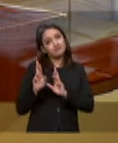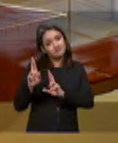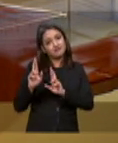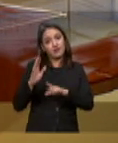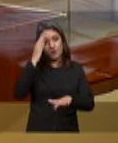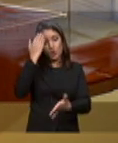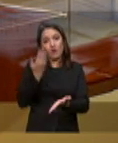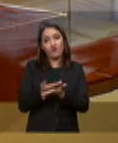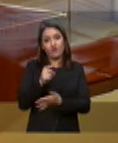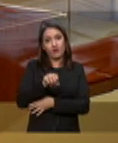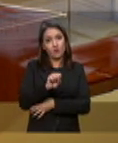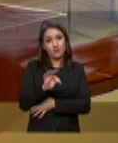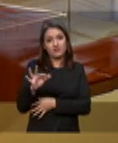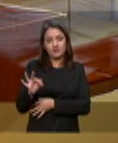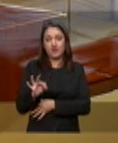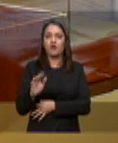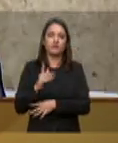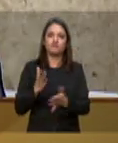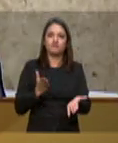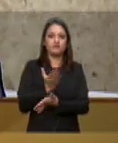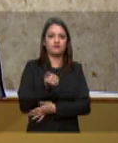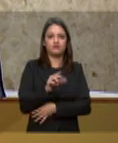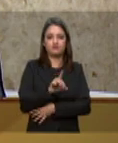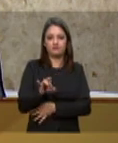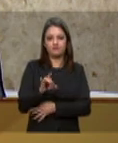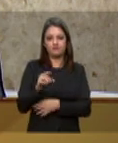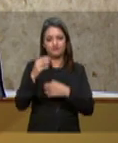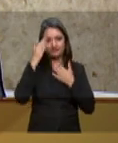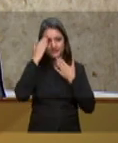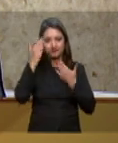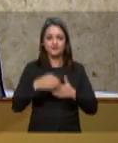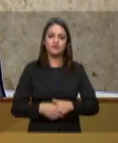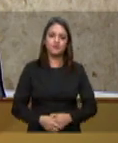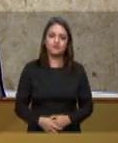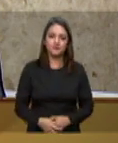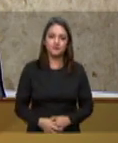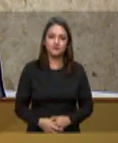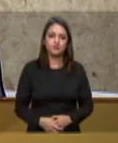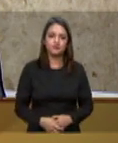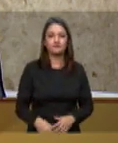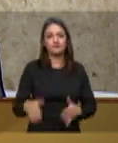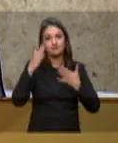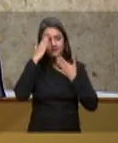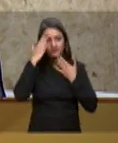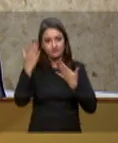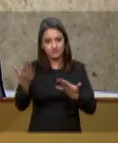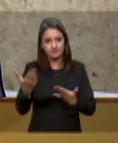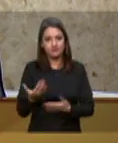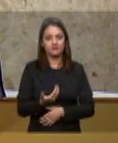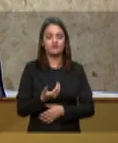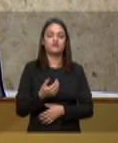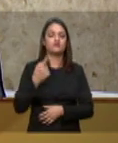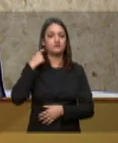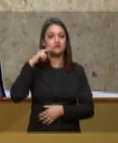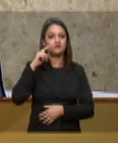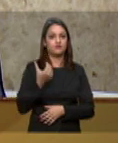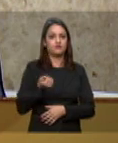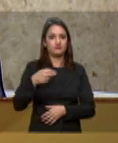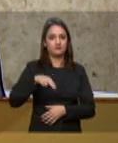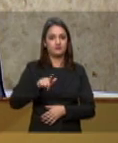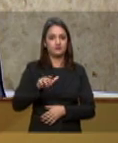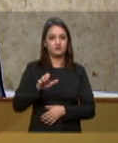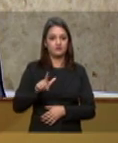julgue improcedente a ADIM. Muito obrigado. Muito obrigado, doutora Ângela Sinac. Falará agora